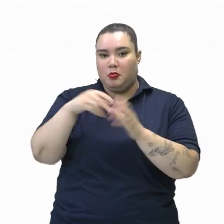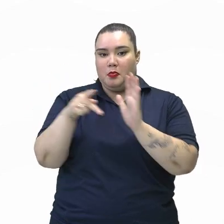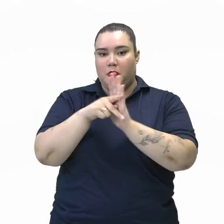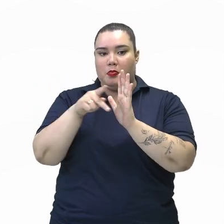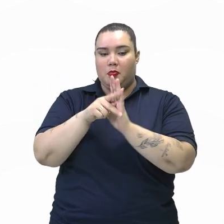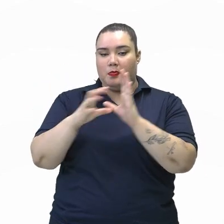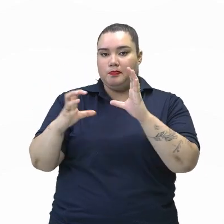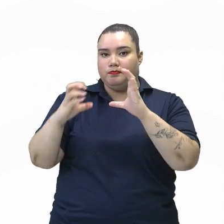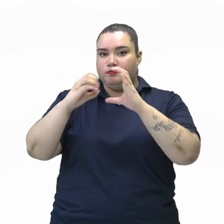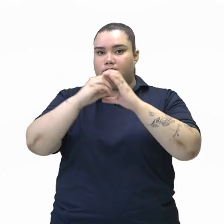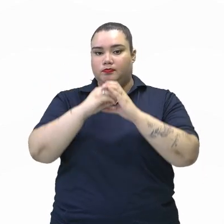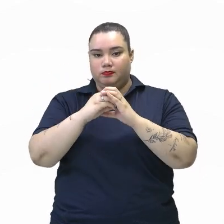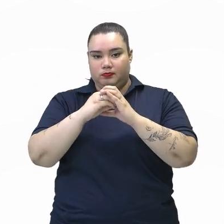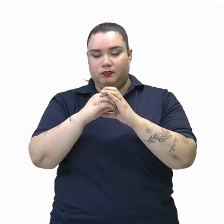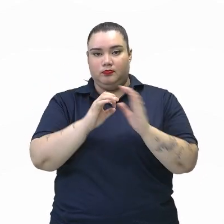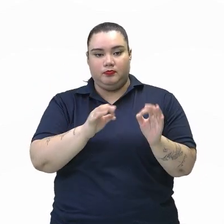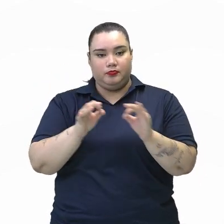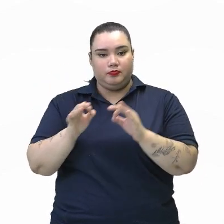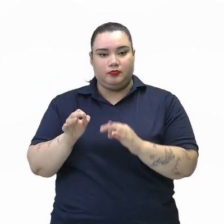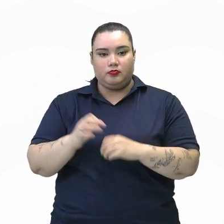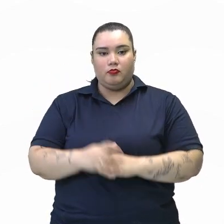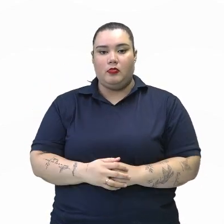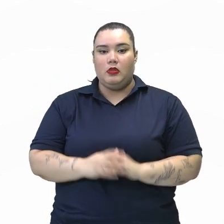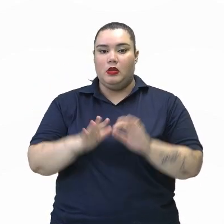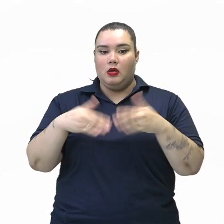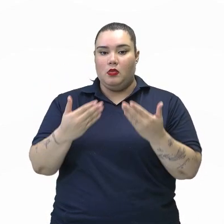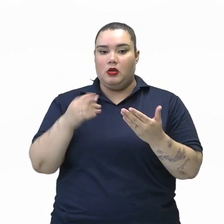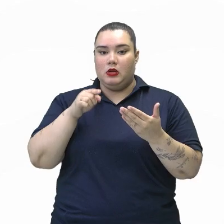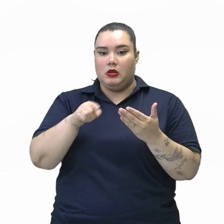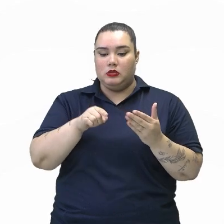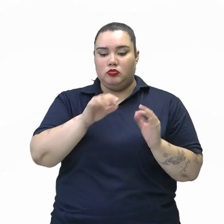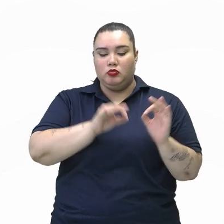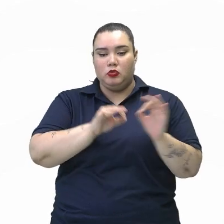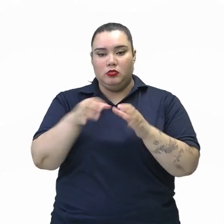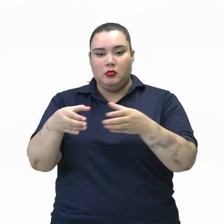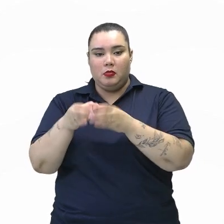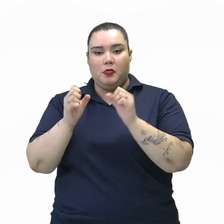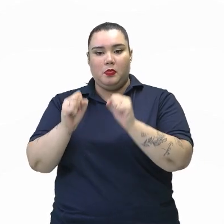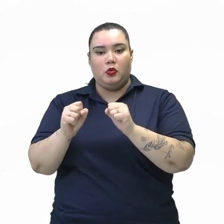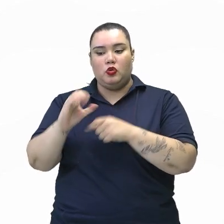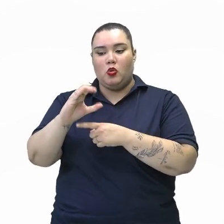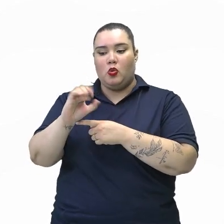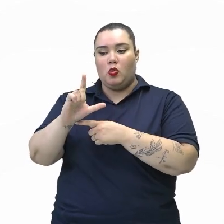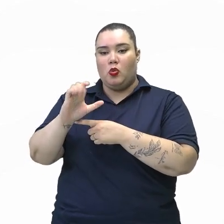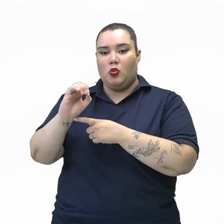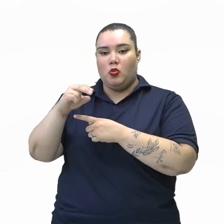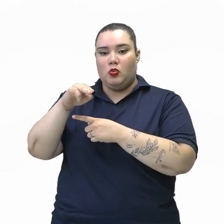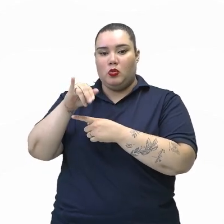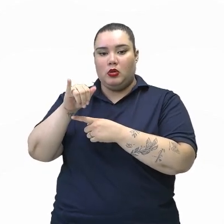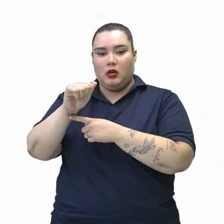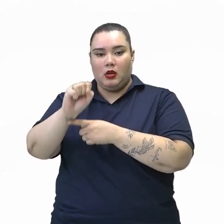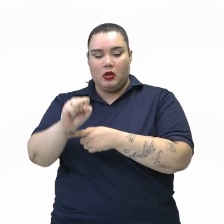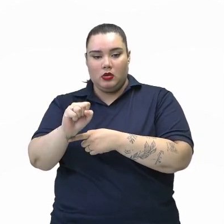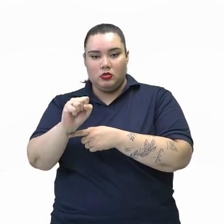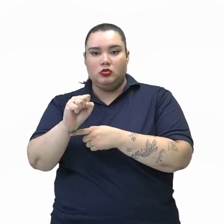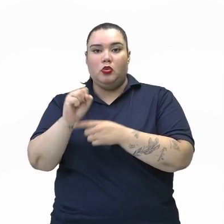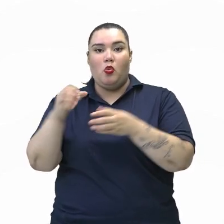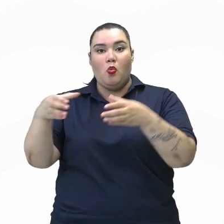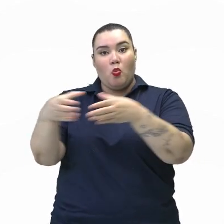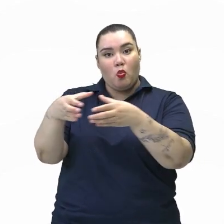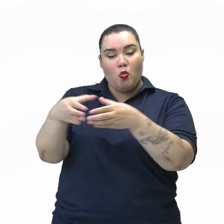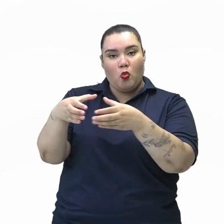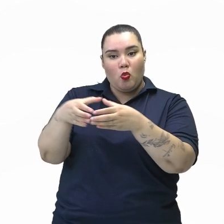por um envoltório nuclear. Então, esses organismos podem ser coloniais, né, vivendo em